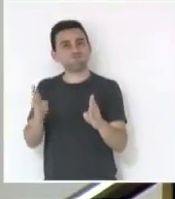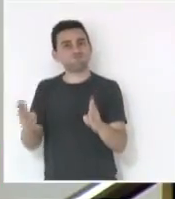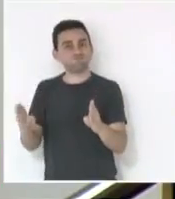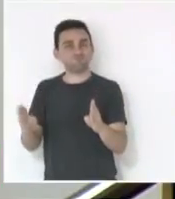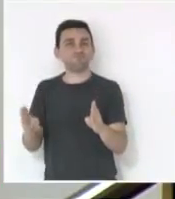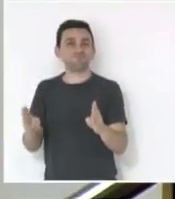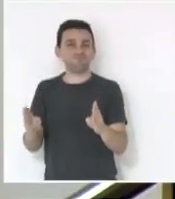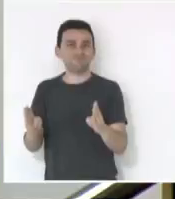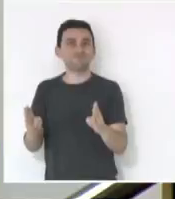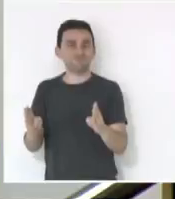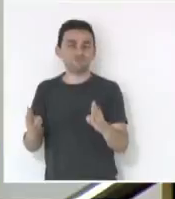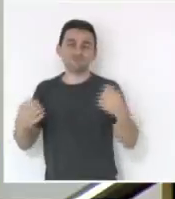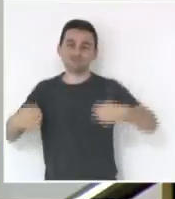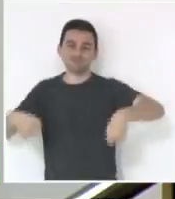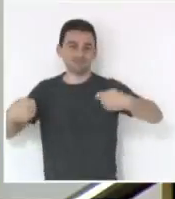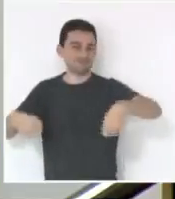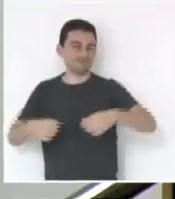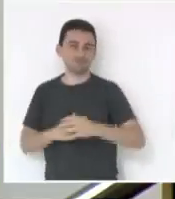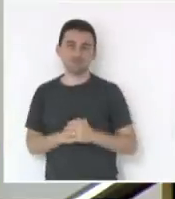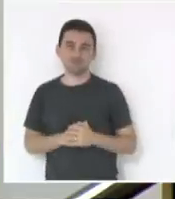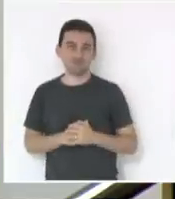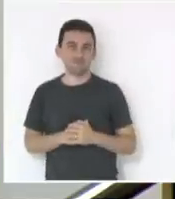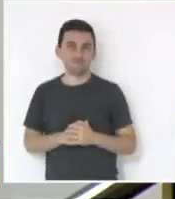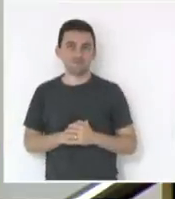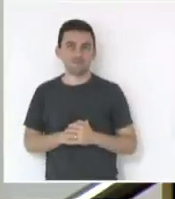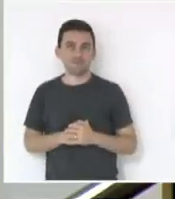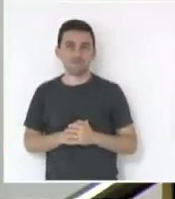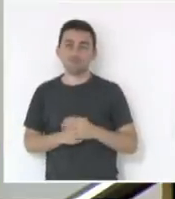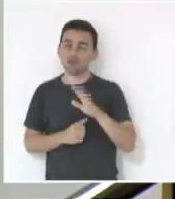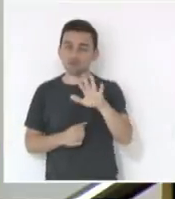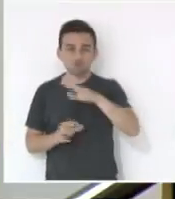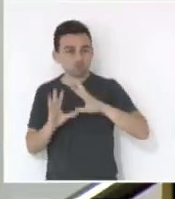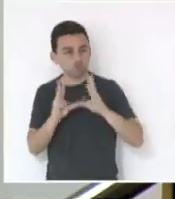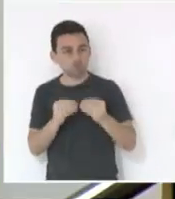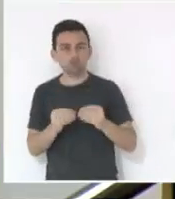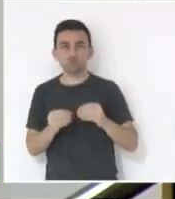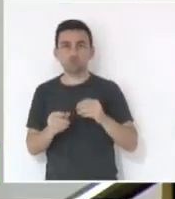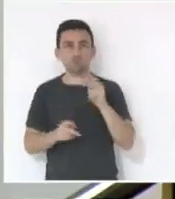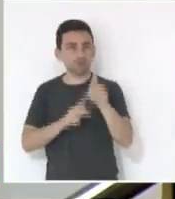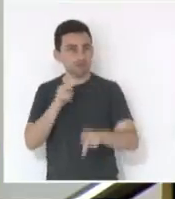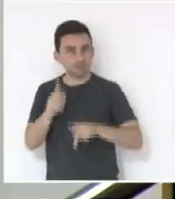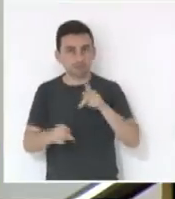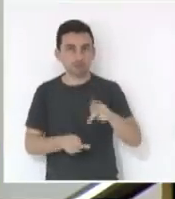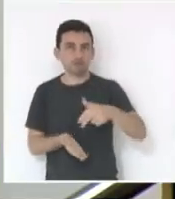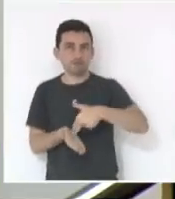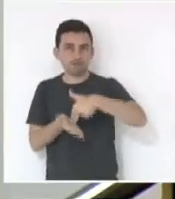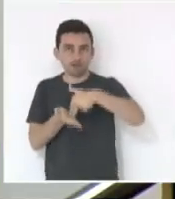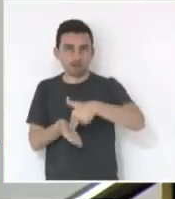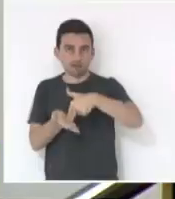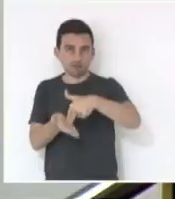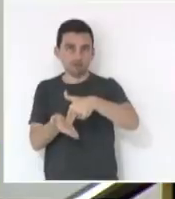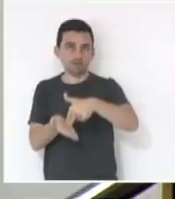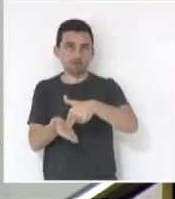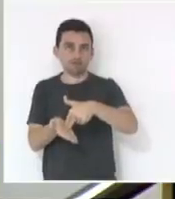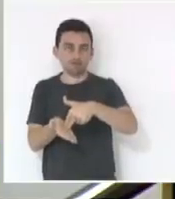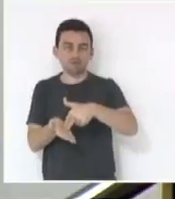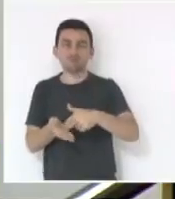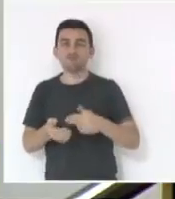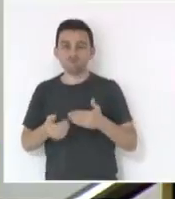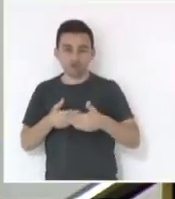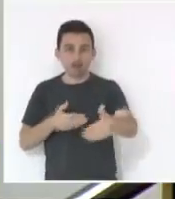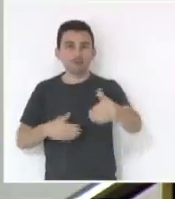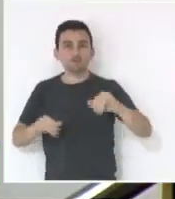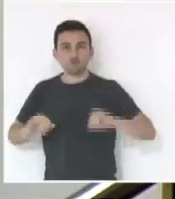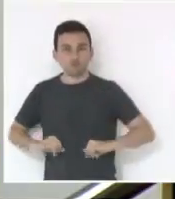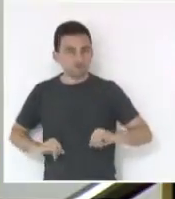uma escala de retirada das pessoas. Mas ao povo de Navegantes, que deverá sofrer muito com essa questão,